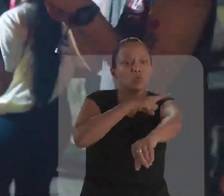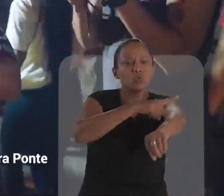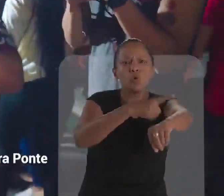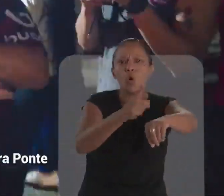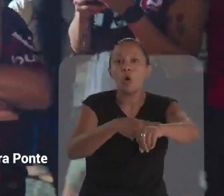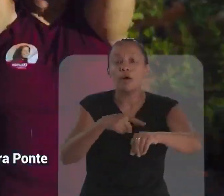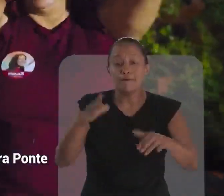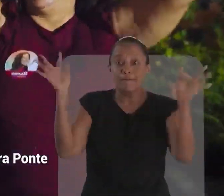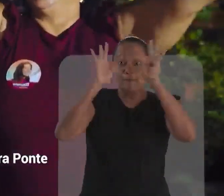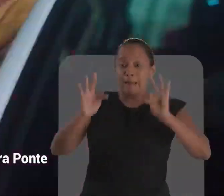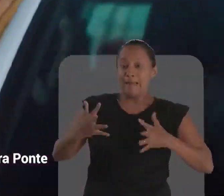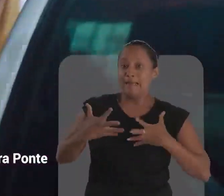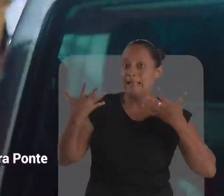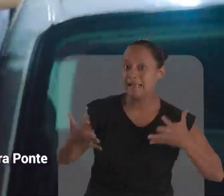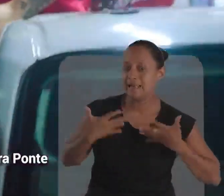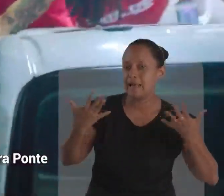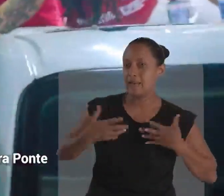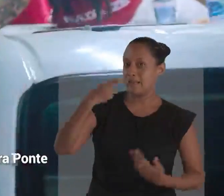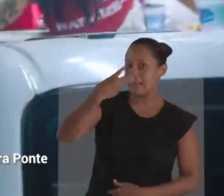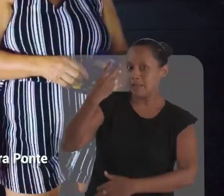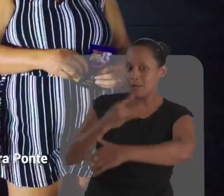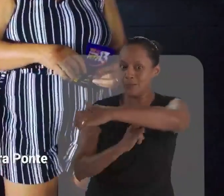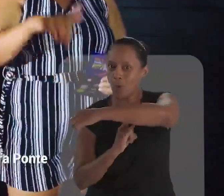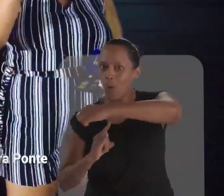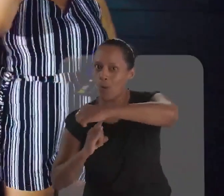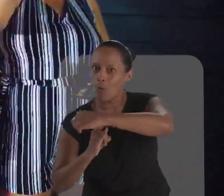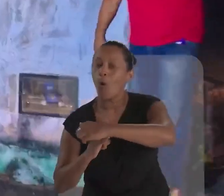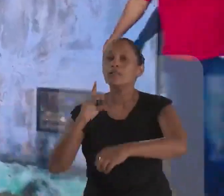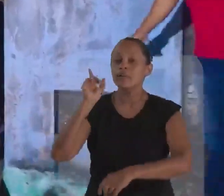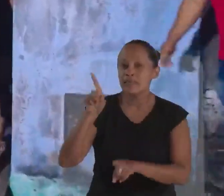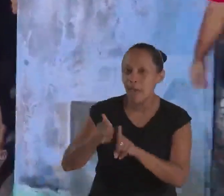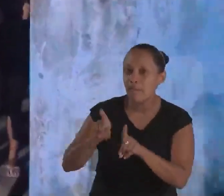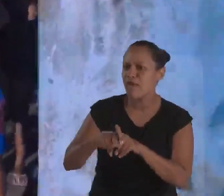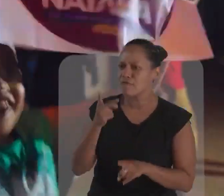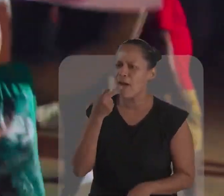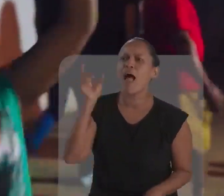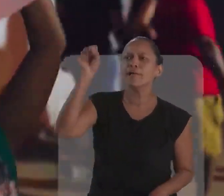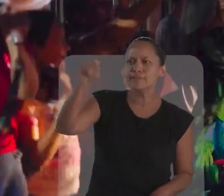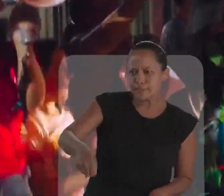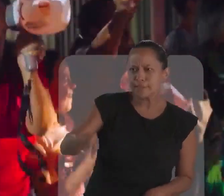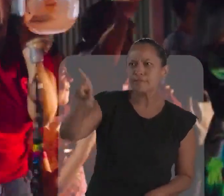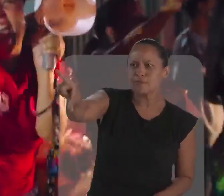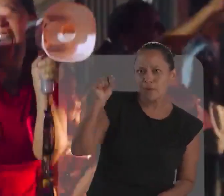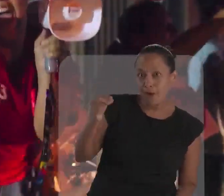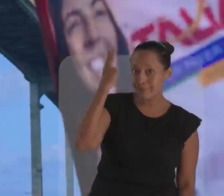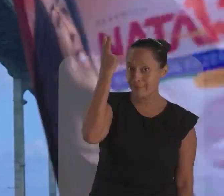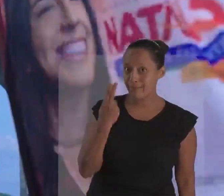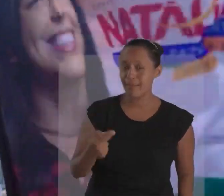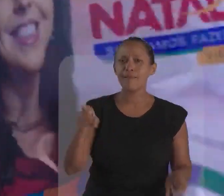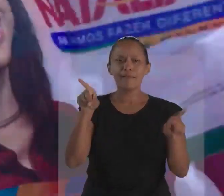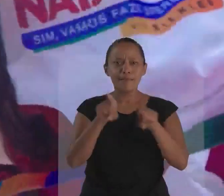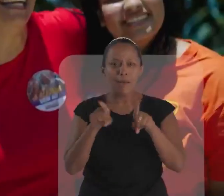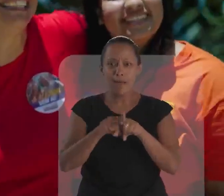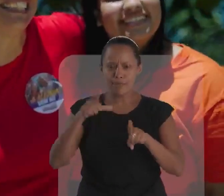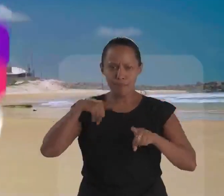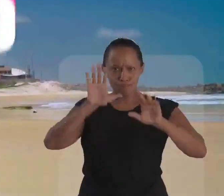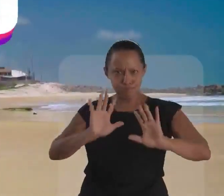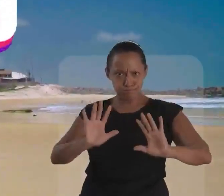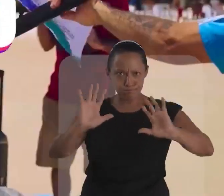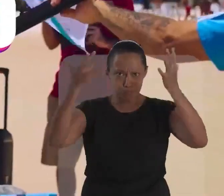Zona Norte, o povo vibra com a esperança da terceira ponte e diz sim para Natália. E ainda teve